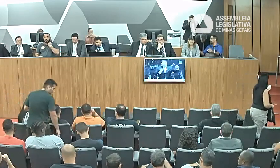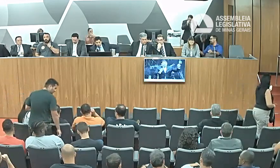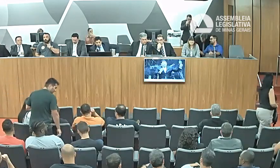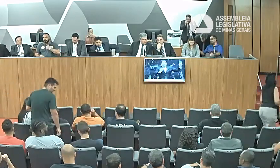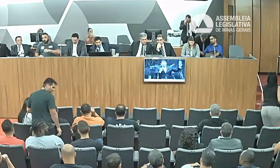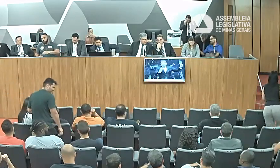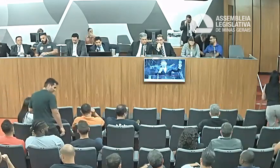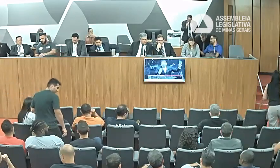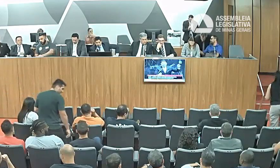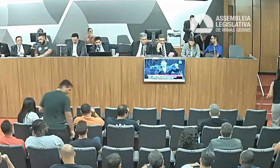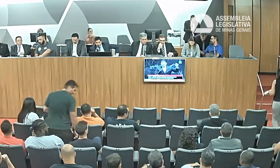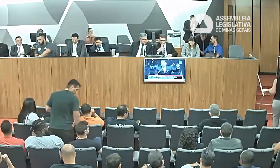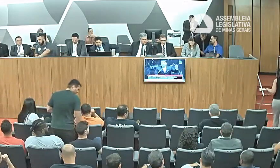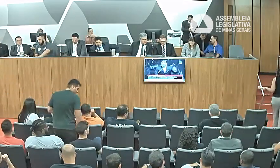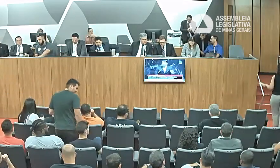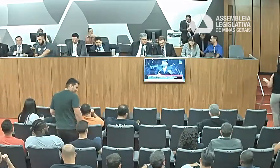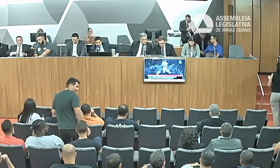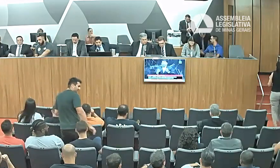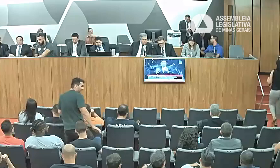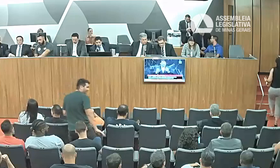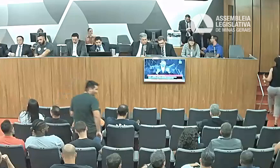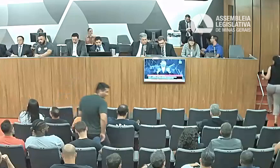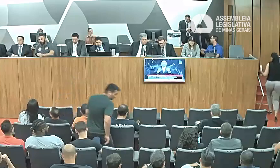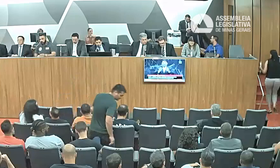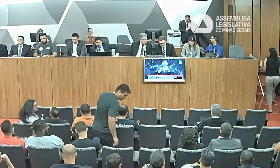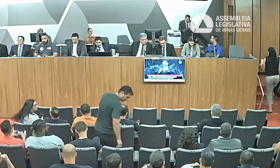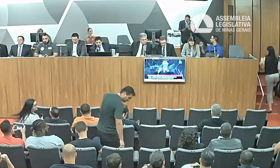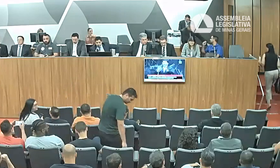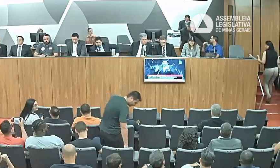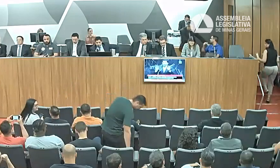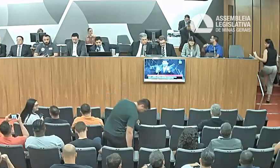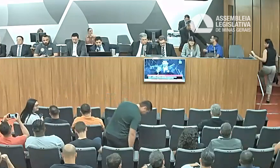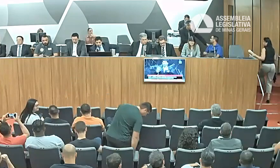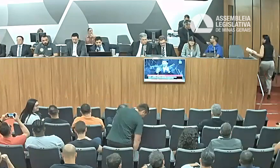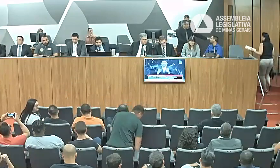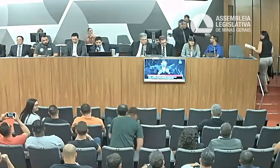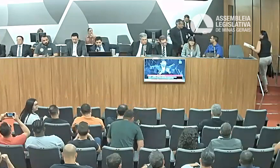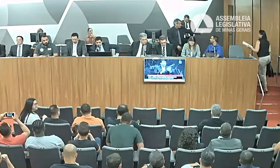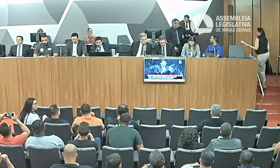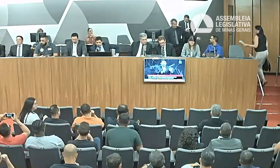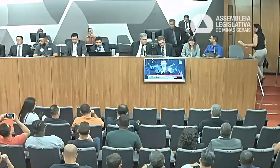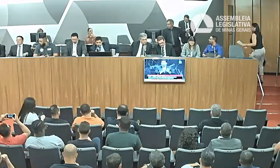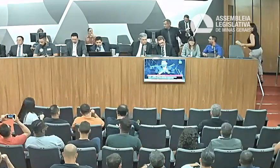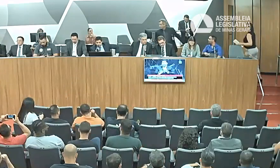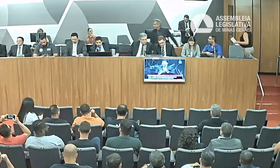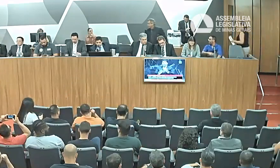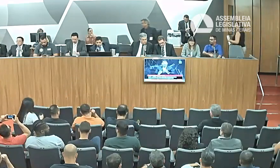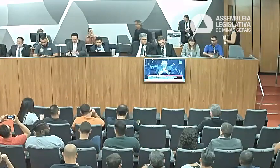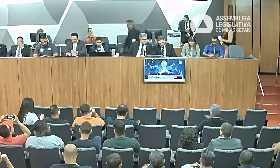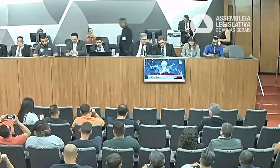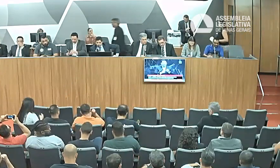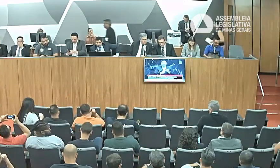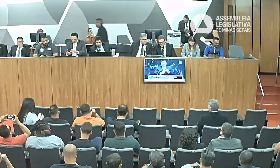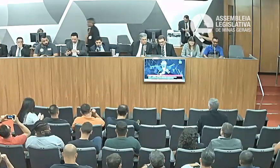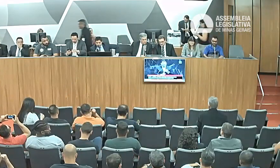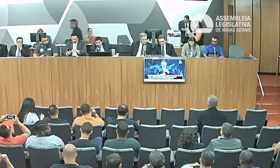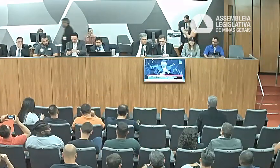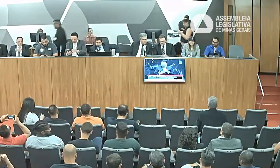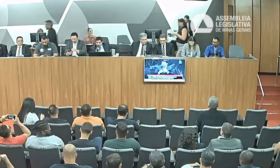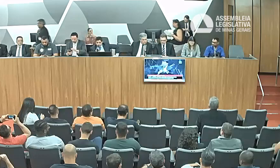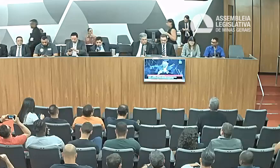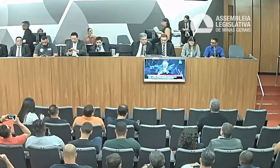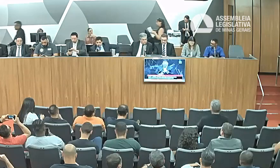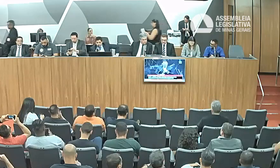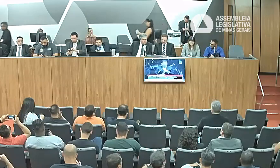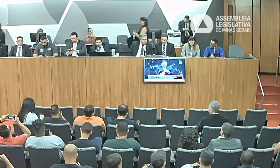choro hugo barbosa de paula diretor executivo do sindicato dos trabalhadores do serviço público do estado de minas